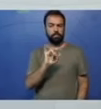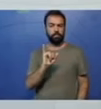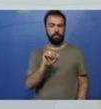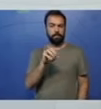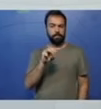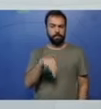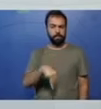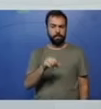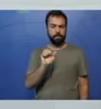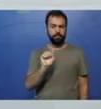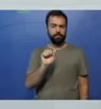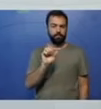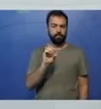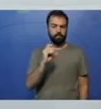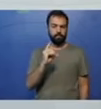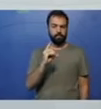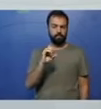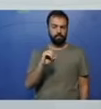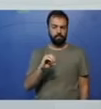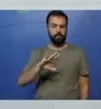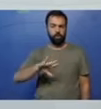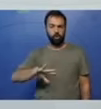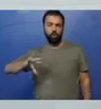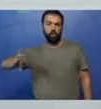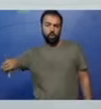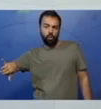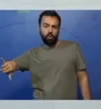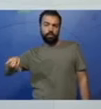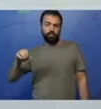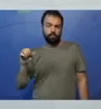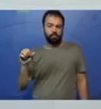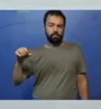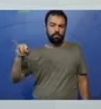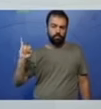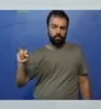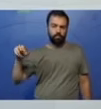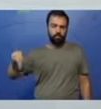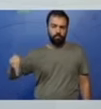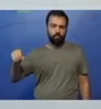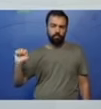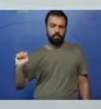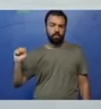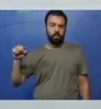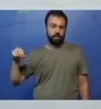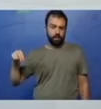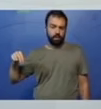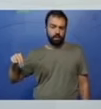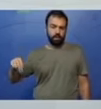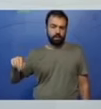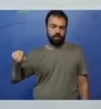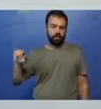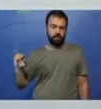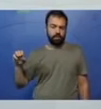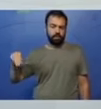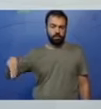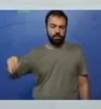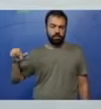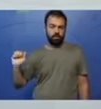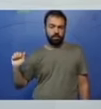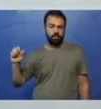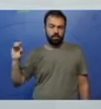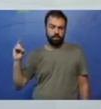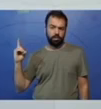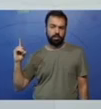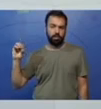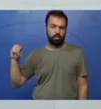animado é um ser que, por si só, pelo seu arbítrio, pela sua escolha, ele consegue se locomover, se deslocar.